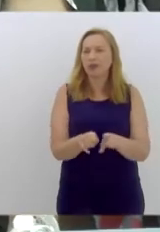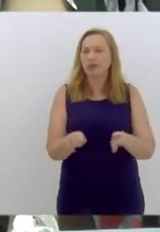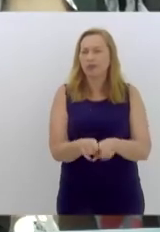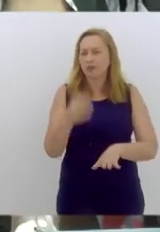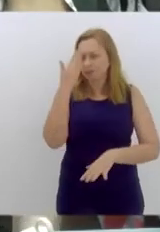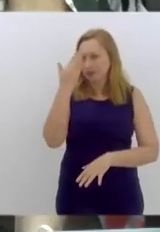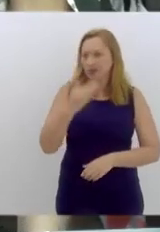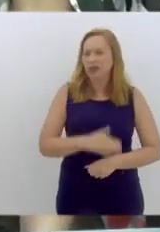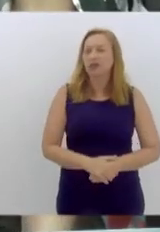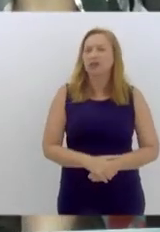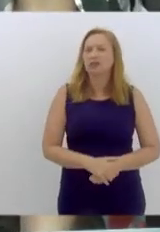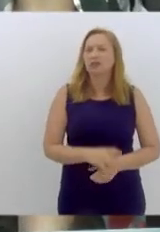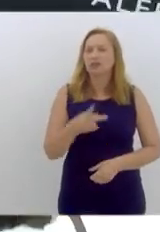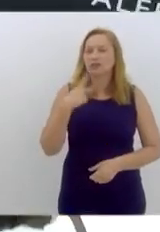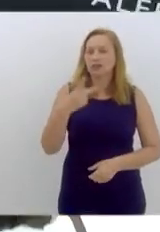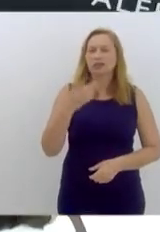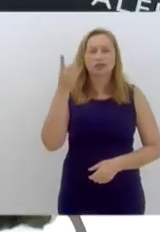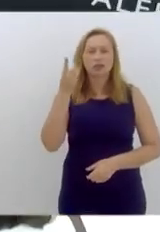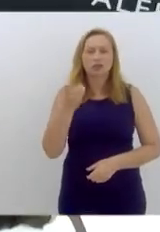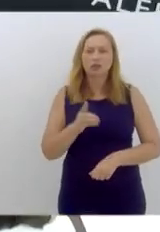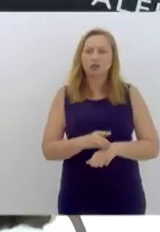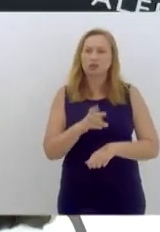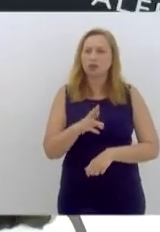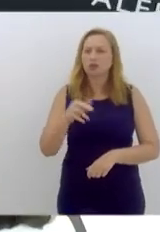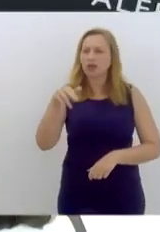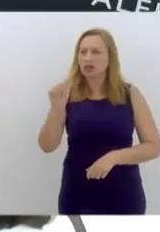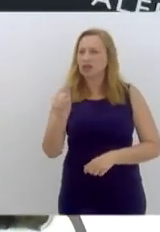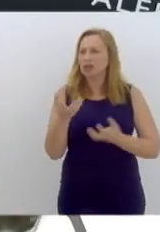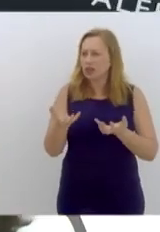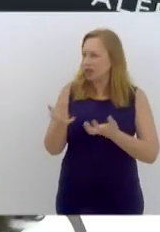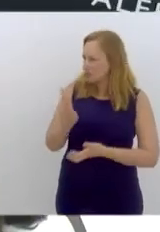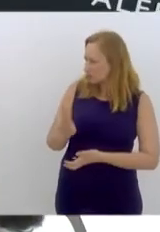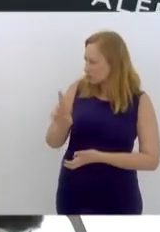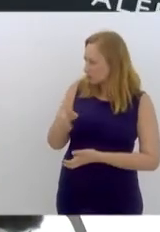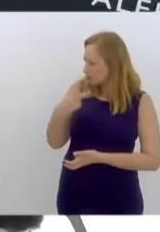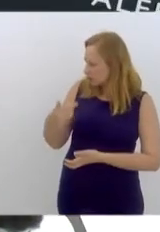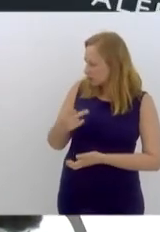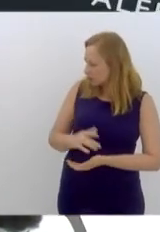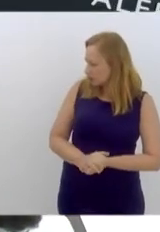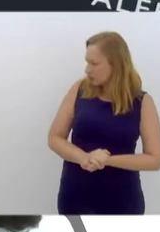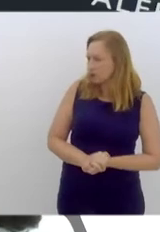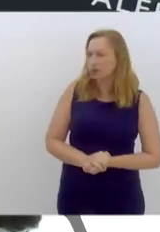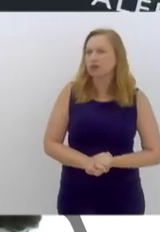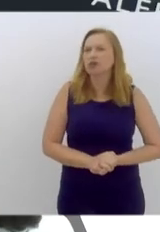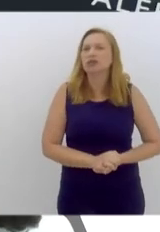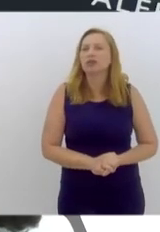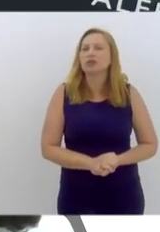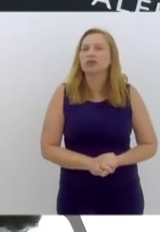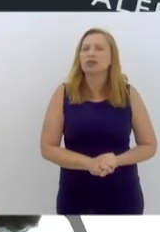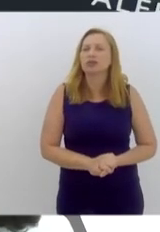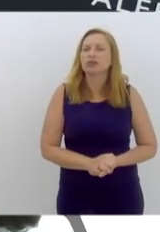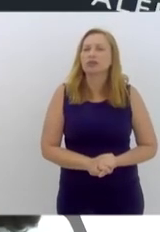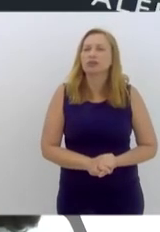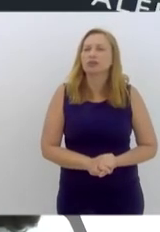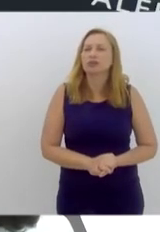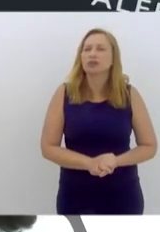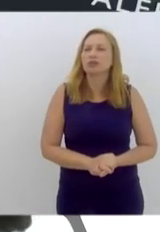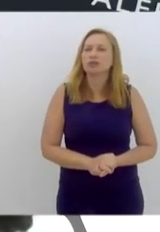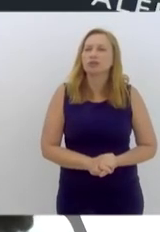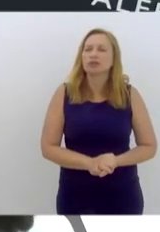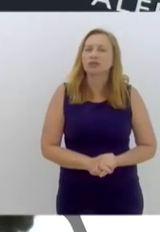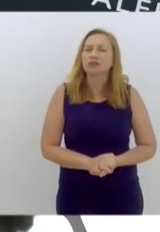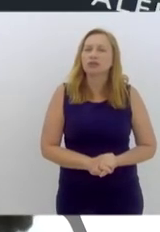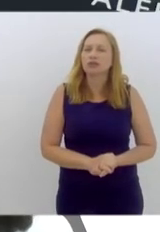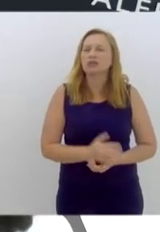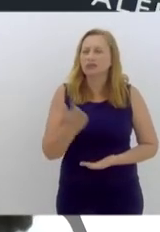Eu gostaria de consultar a doutora Ana Formino, se ela gostaria de fazer uso da palavra. Eu queria falar brevemente. Por